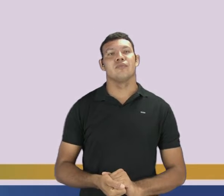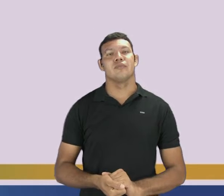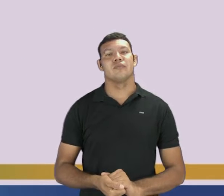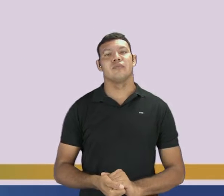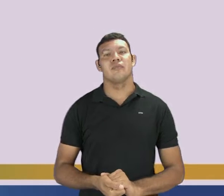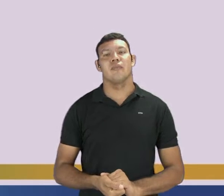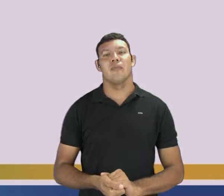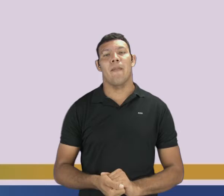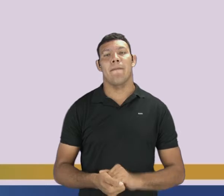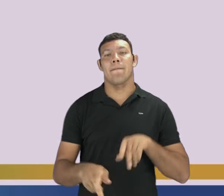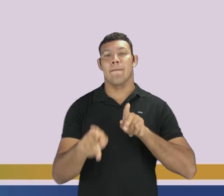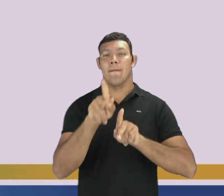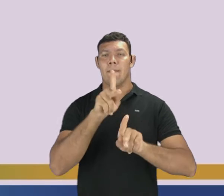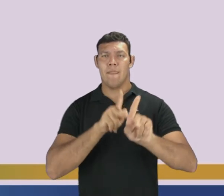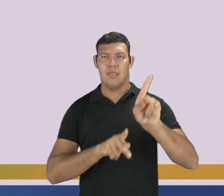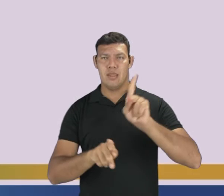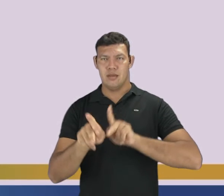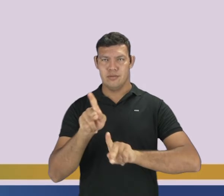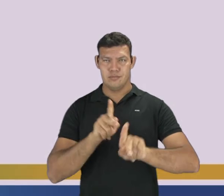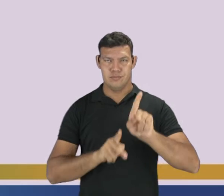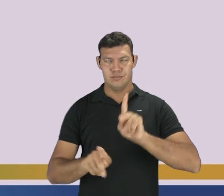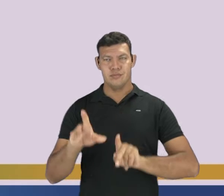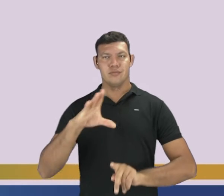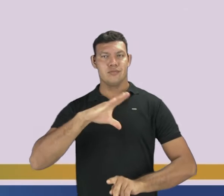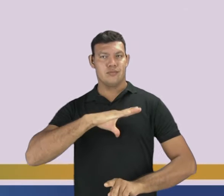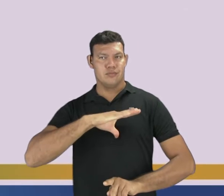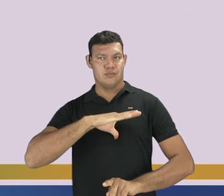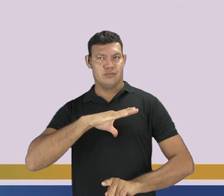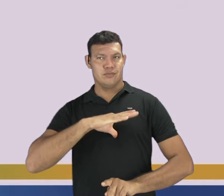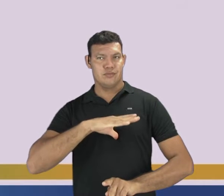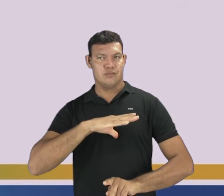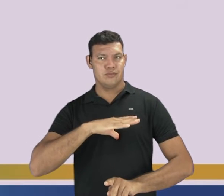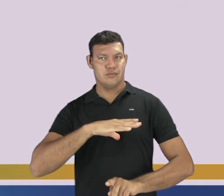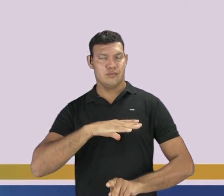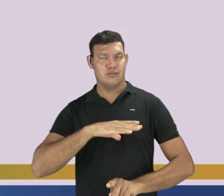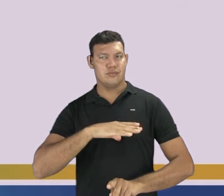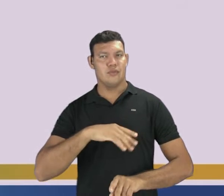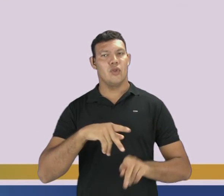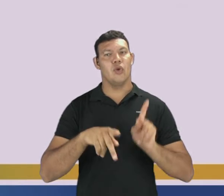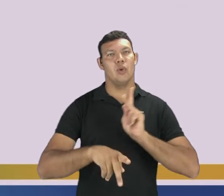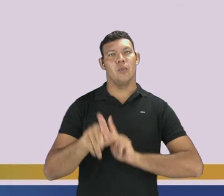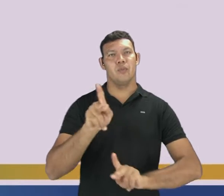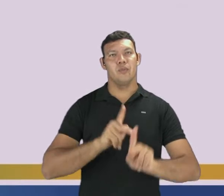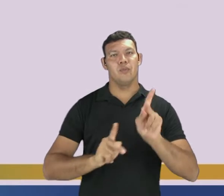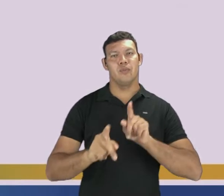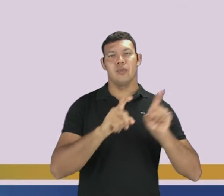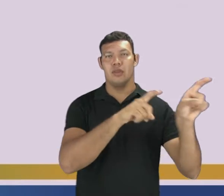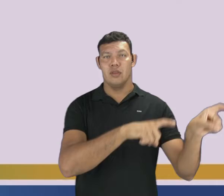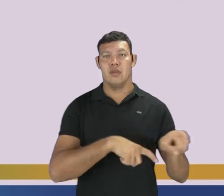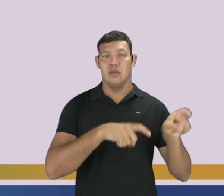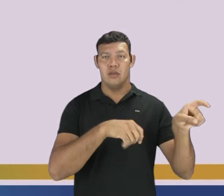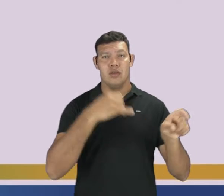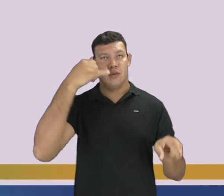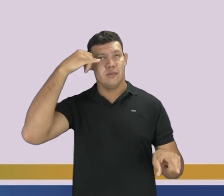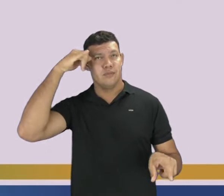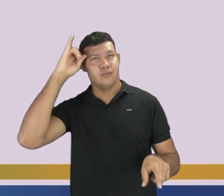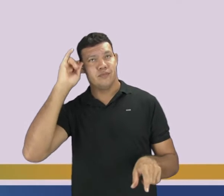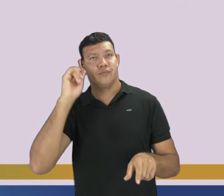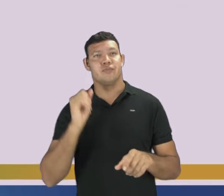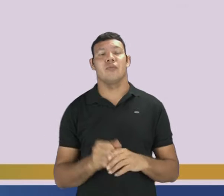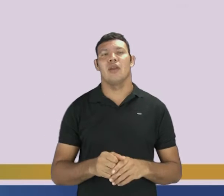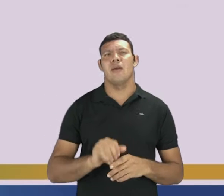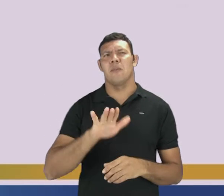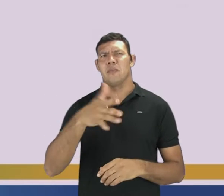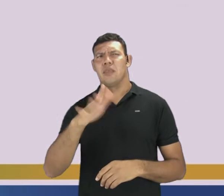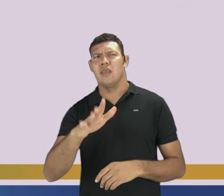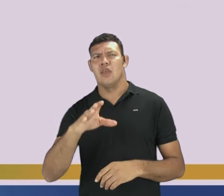É a população urbana vezes a população rural. Então, cerca de 84% dos habitantes do Brasil vivem na zona